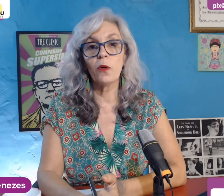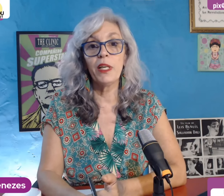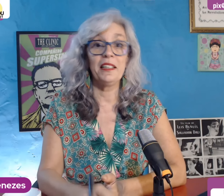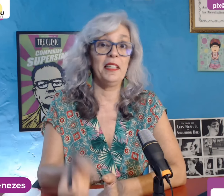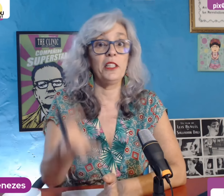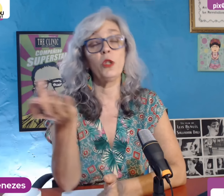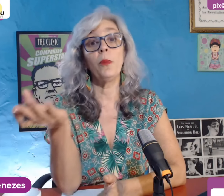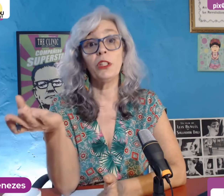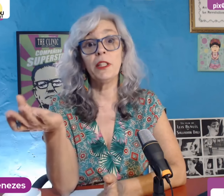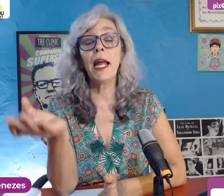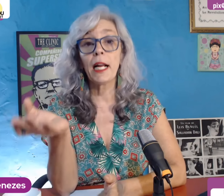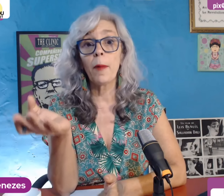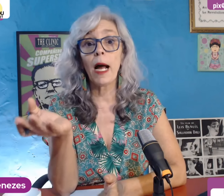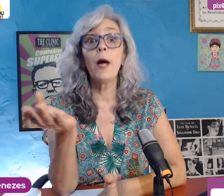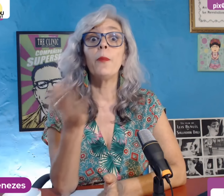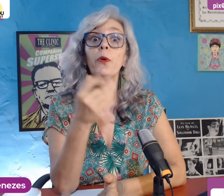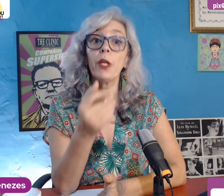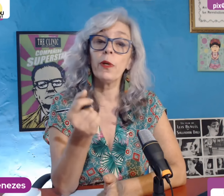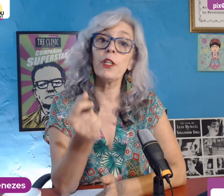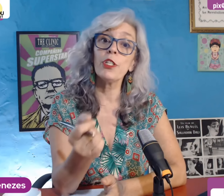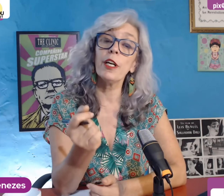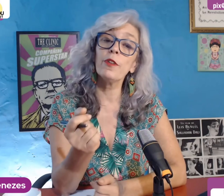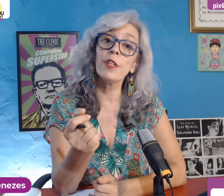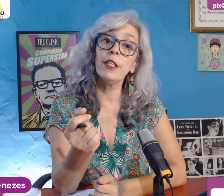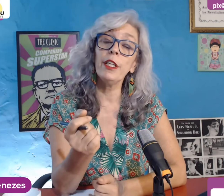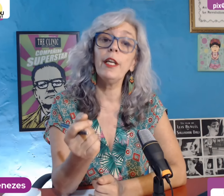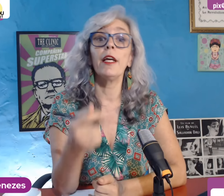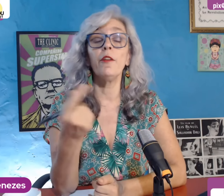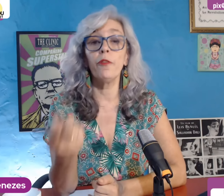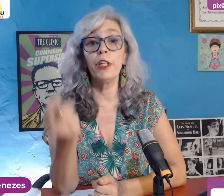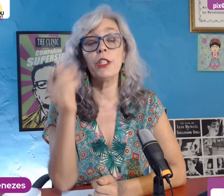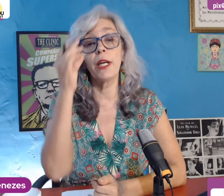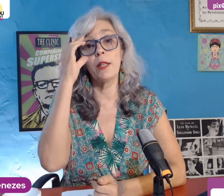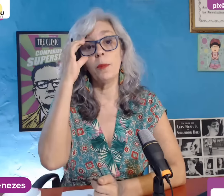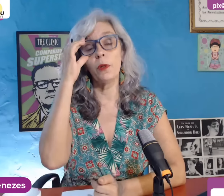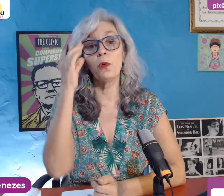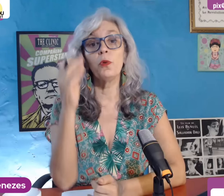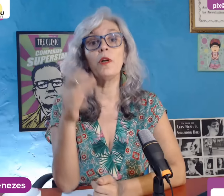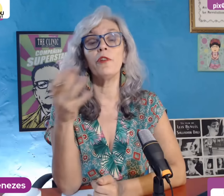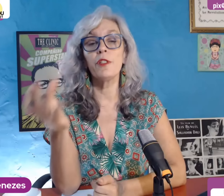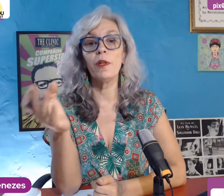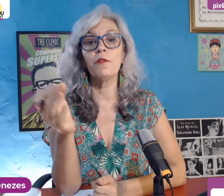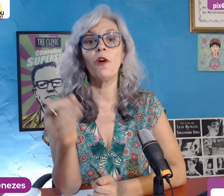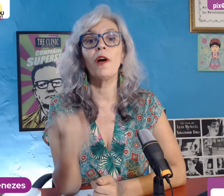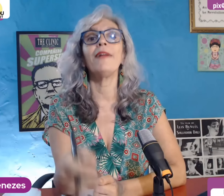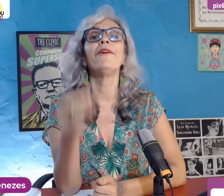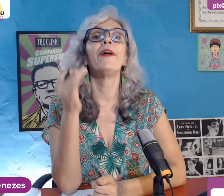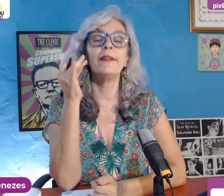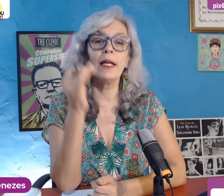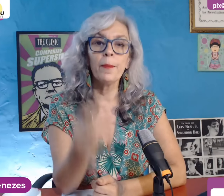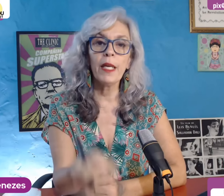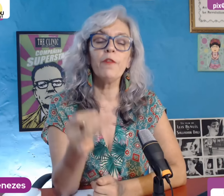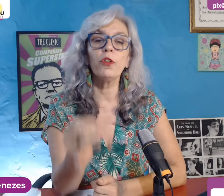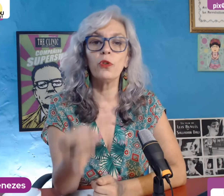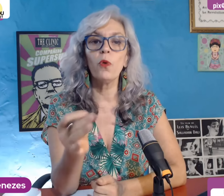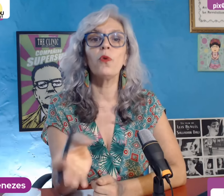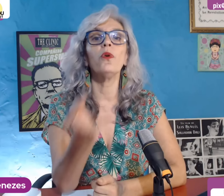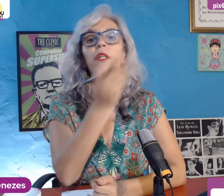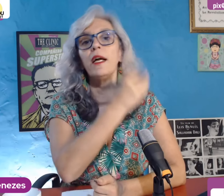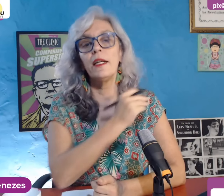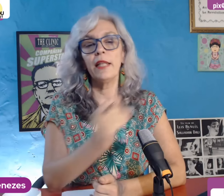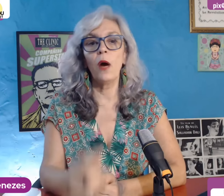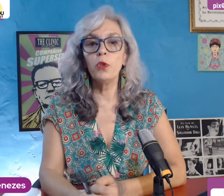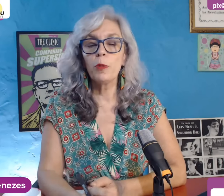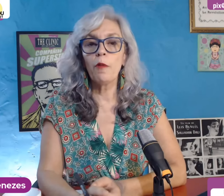descriminalização da maconha. E a gente não pode nem reclamar, porque o Cristiano Zanin, que foi indicado pelo Lula, foi seu advogado, também